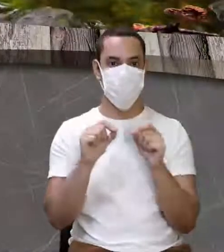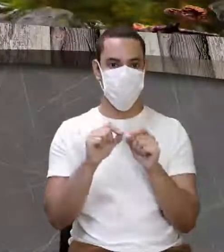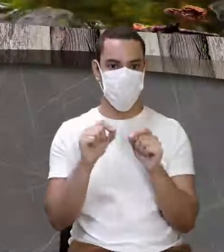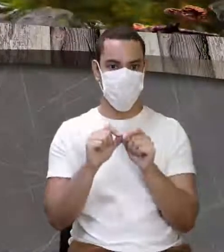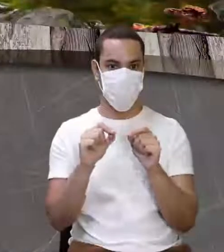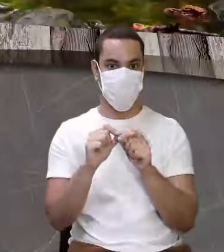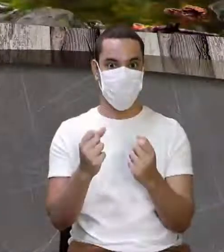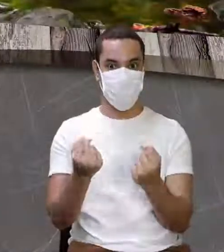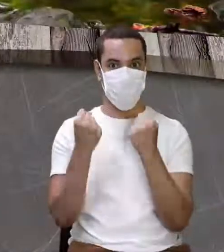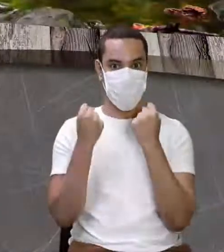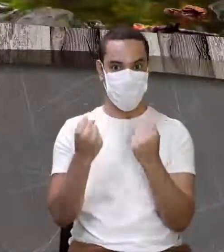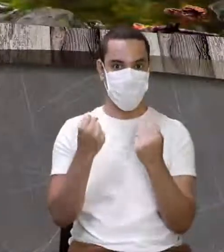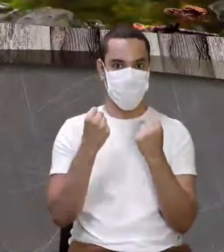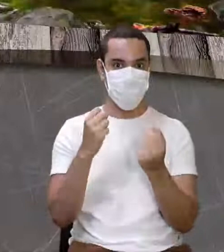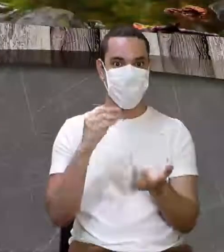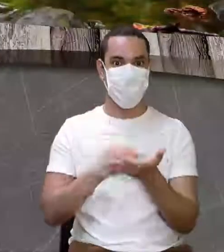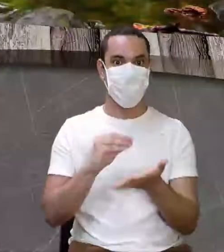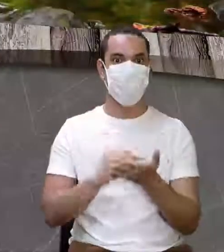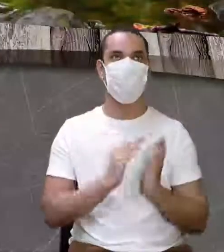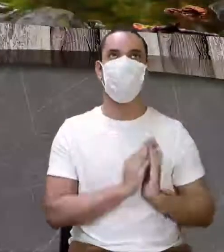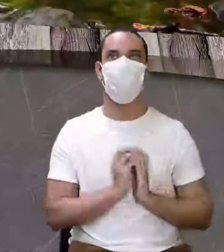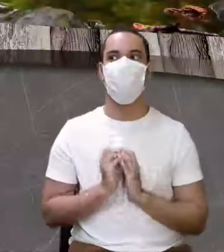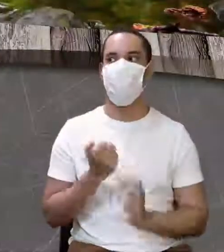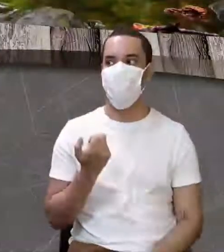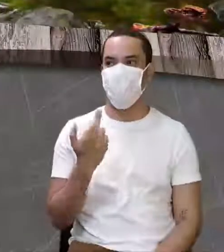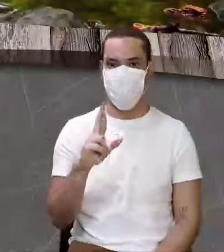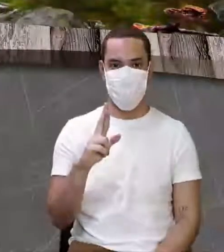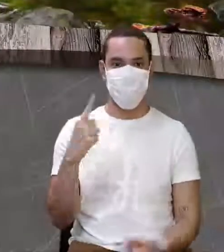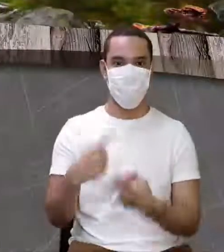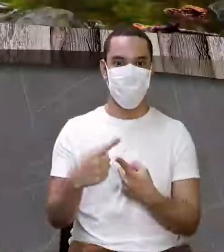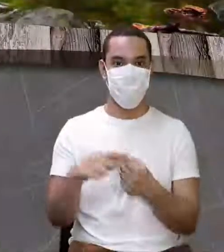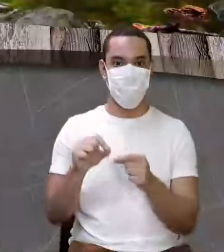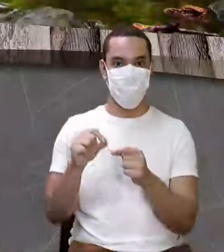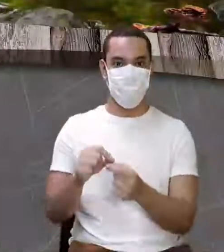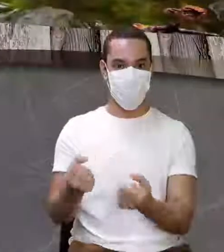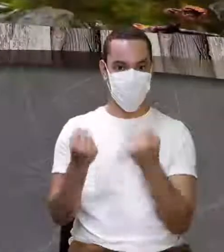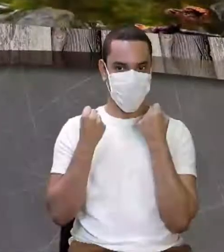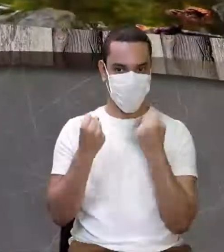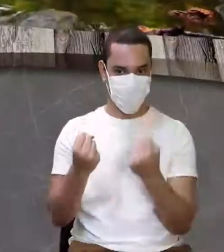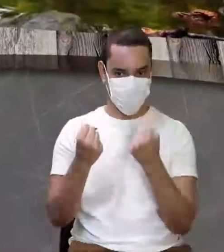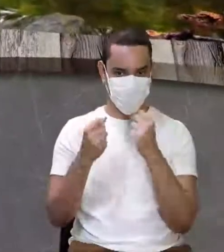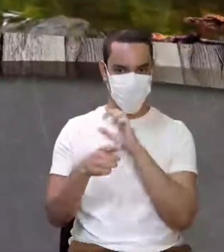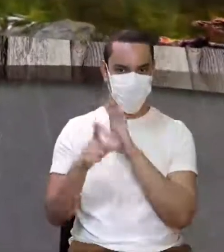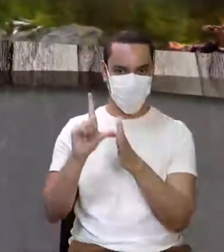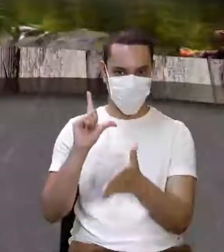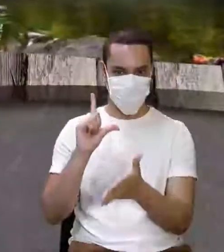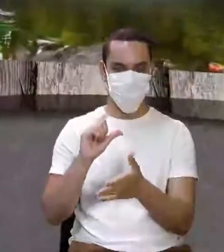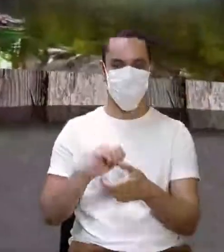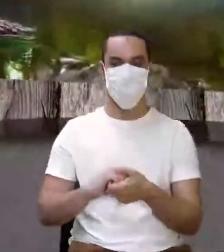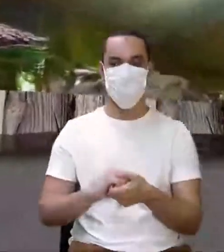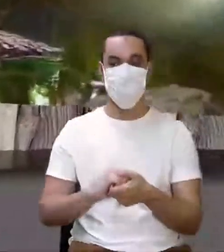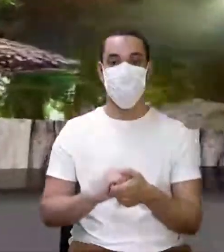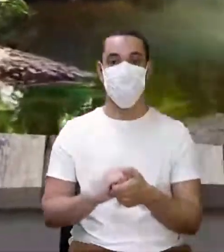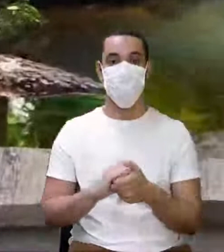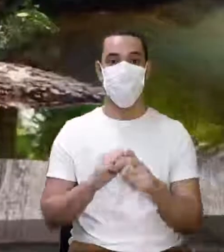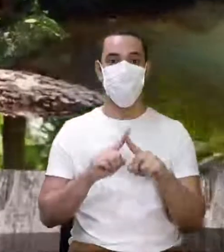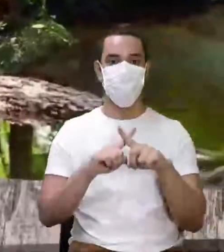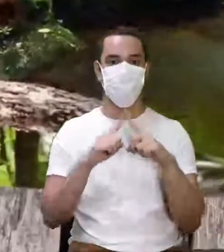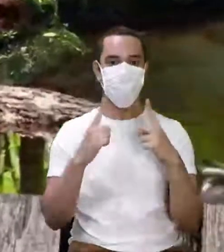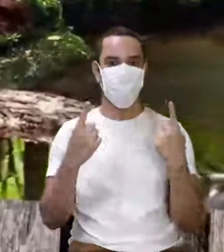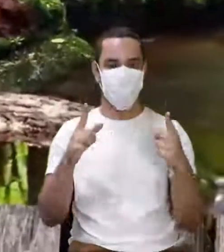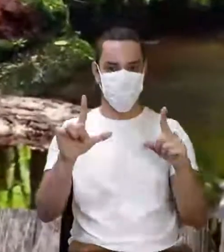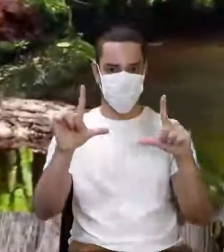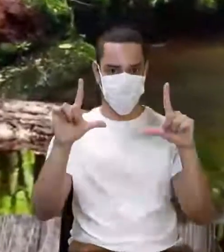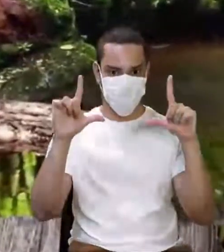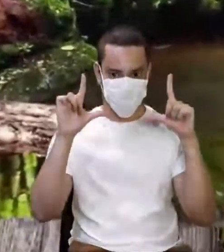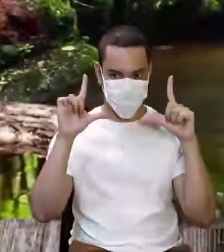está meio... Parece que está faltando um ar, né? Mas vem comigo. Nós falamos